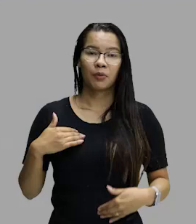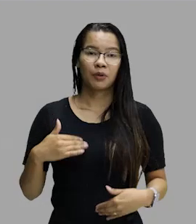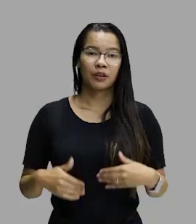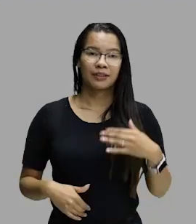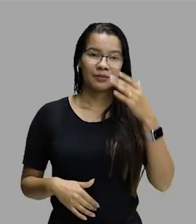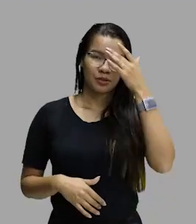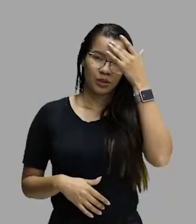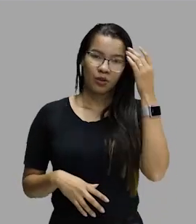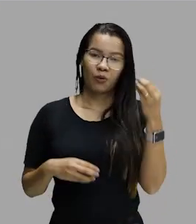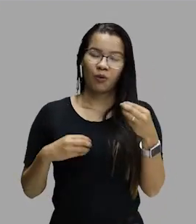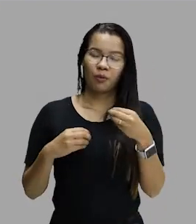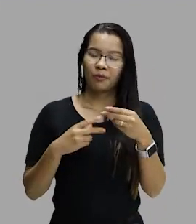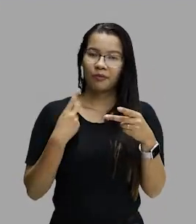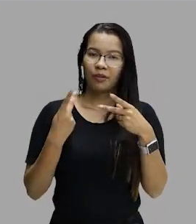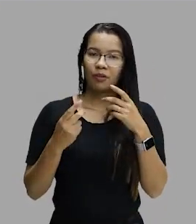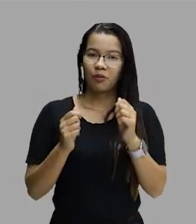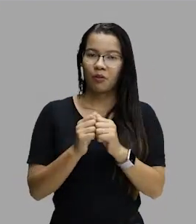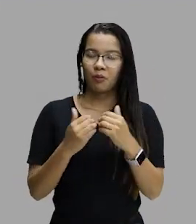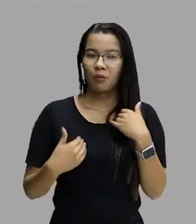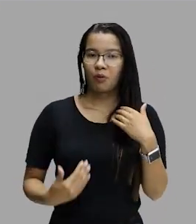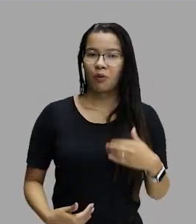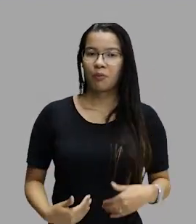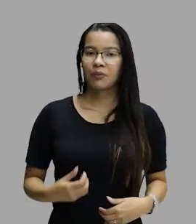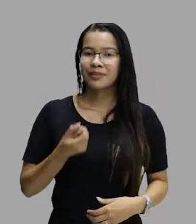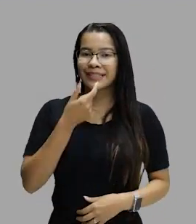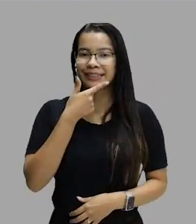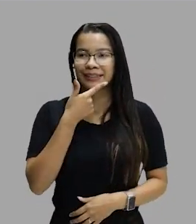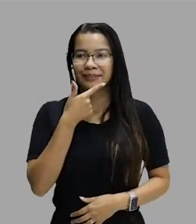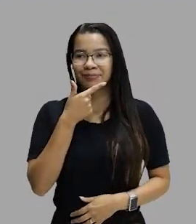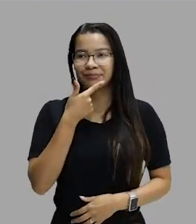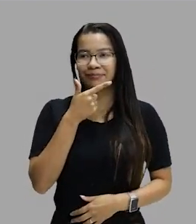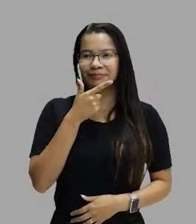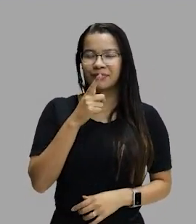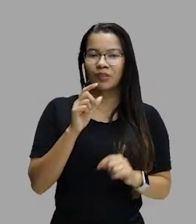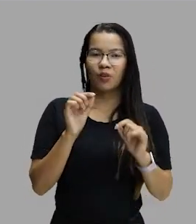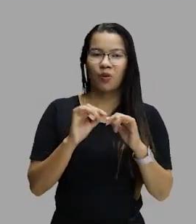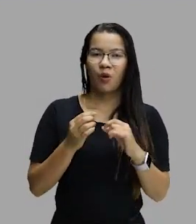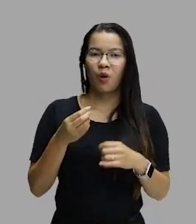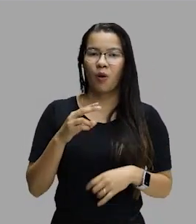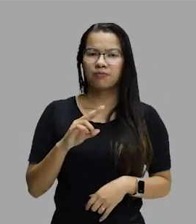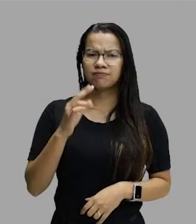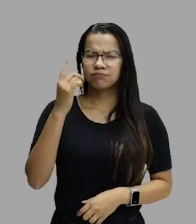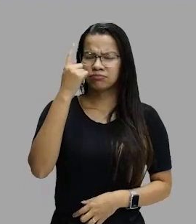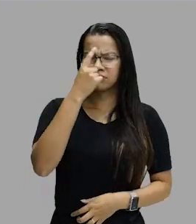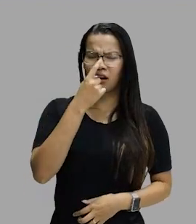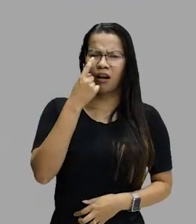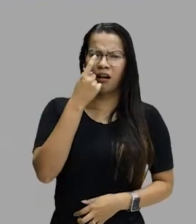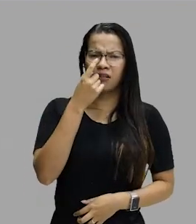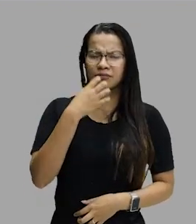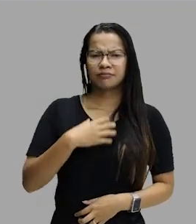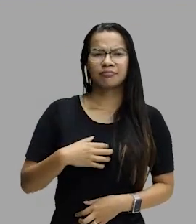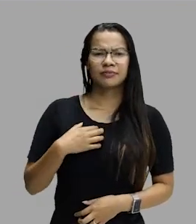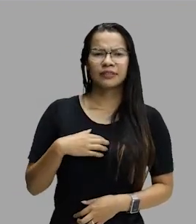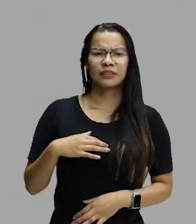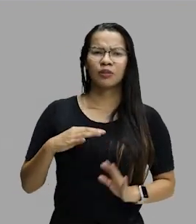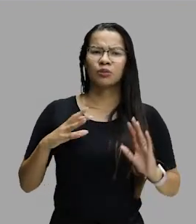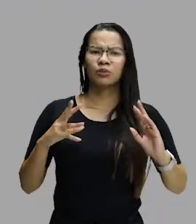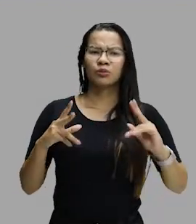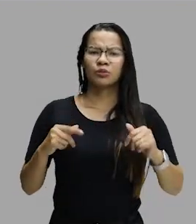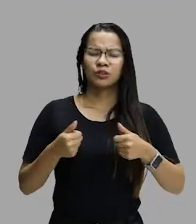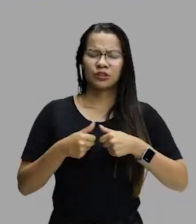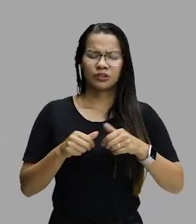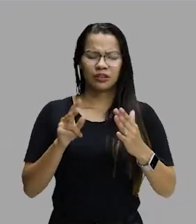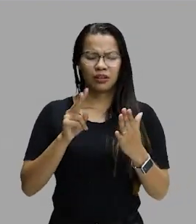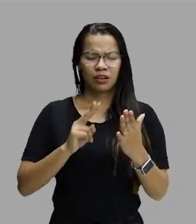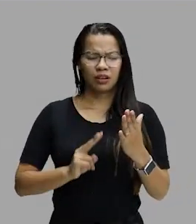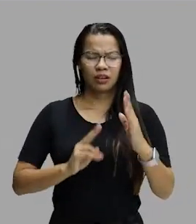pessoas, o jeito que elas falam, quando elas sorriem, quando elas fazem aquela ruguinha aqui na testa, porque estão zangadas. Então, você está fazendo leitura. E